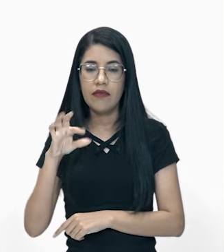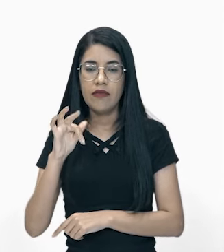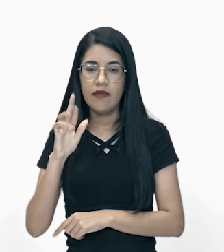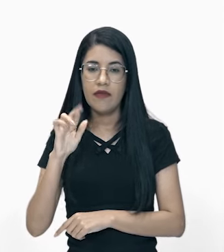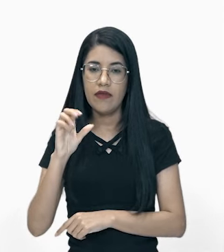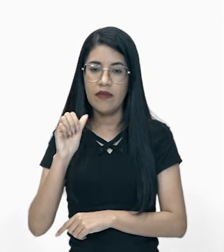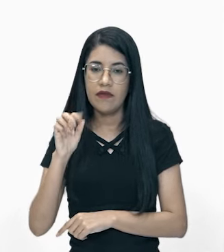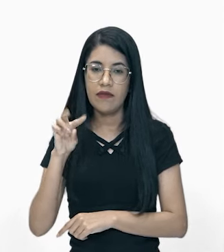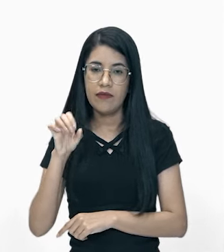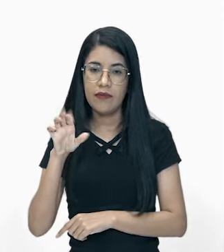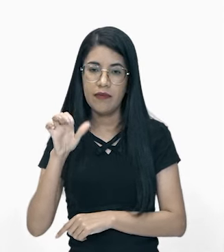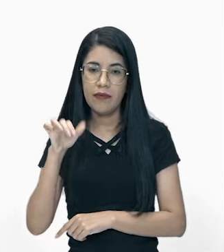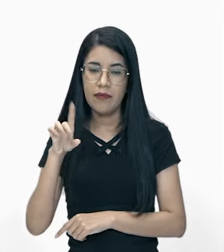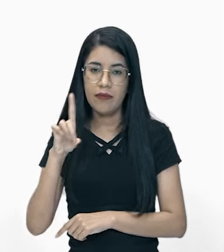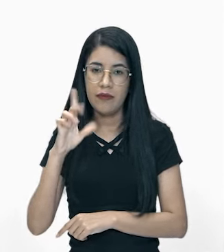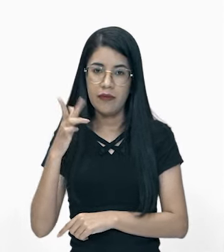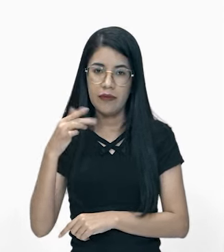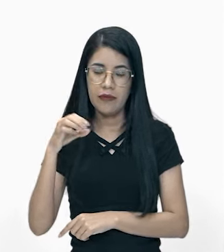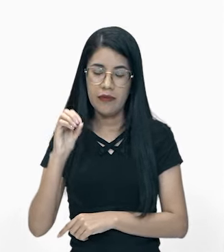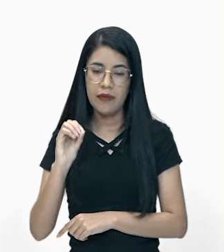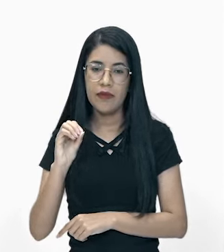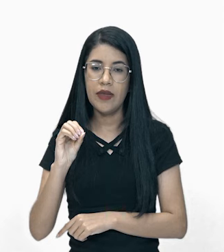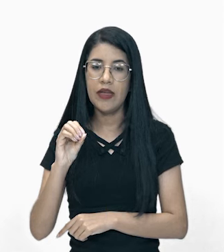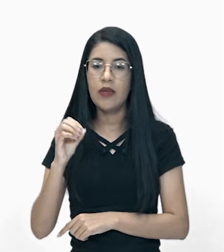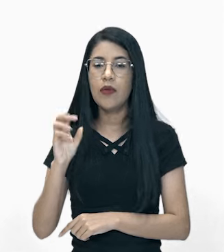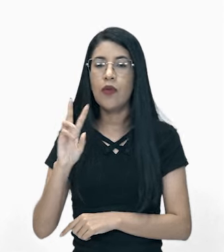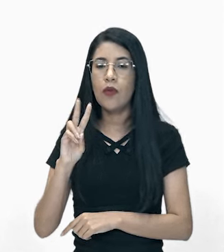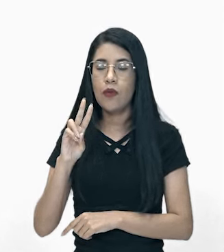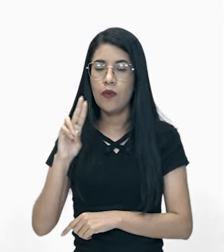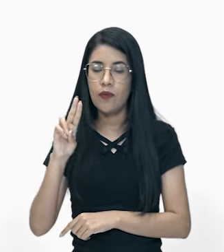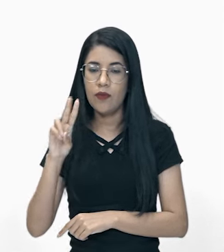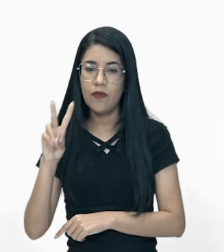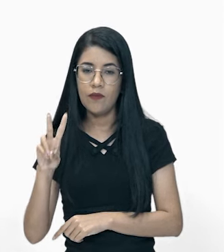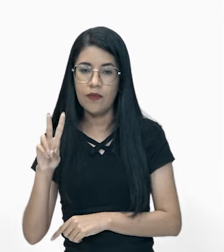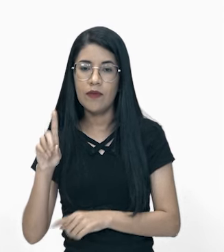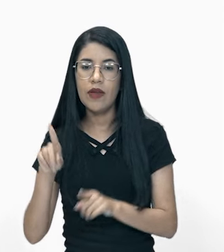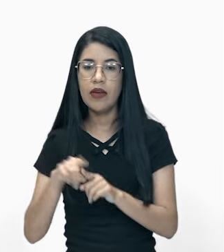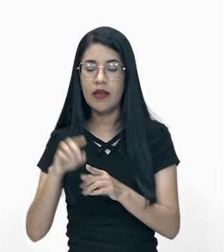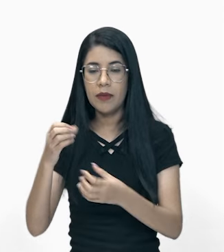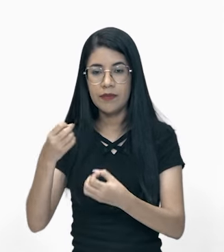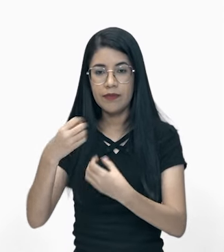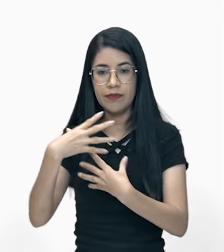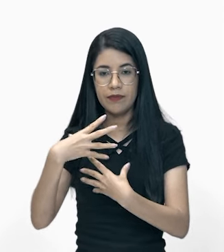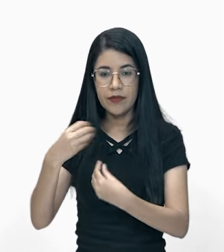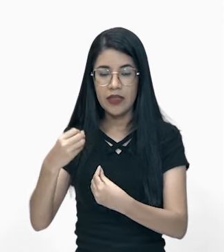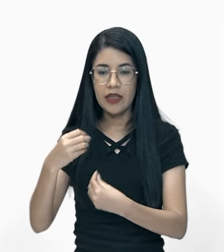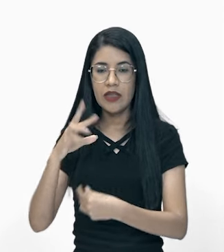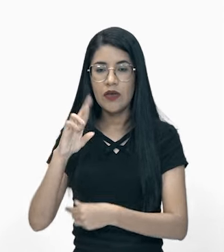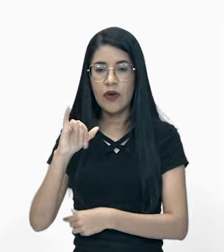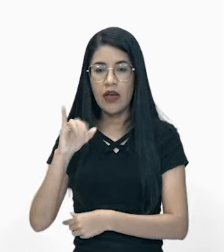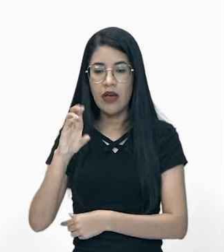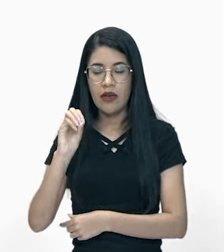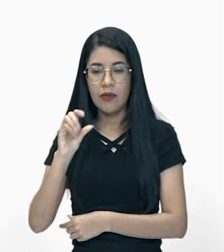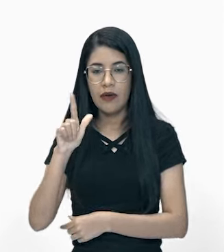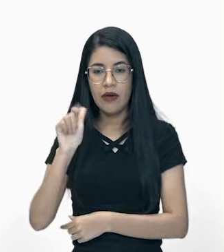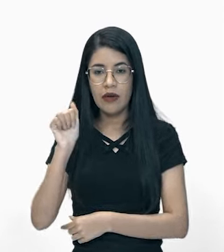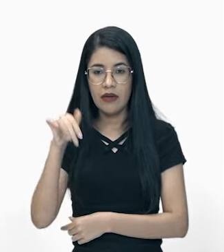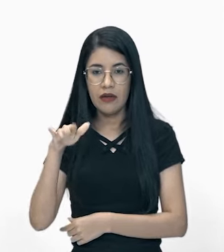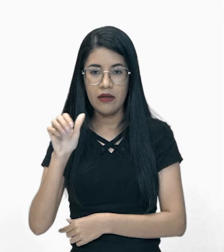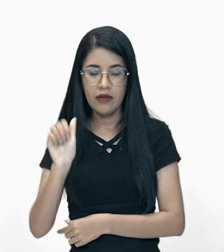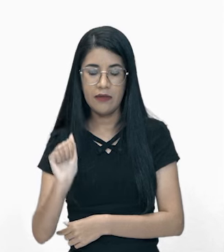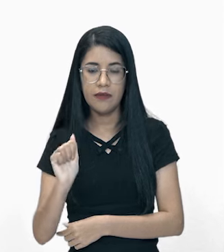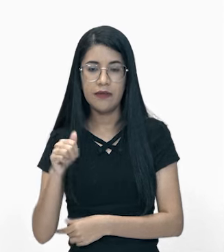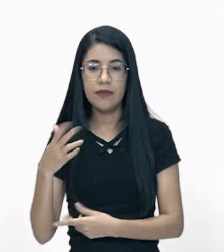o ultravioleta, o raio X e os raios gama. Você observa que